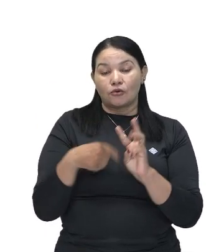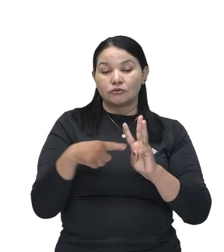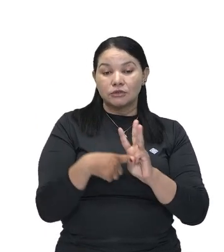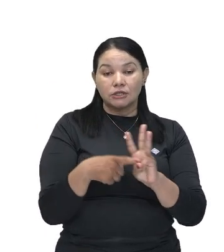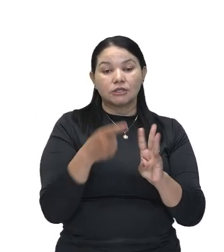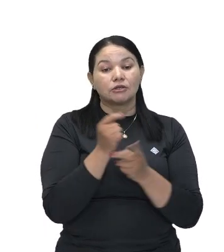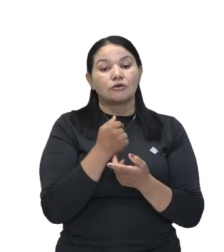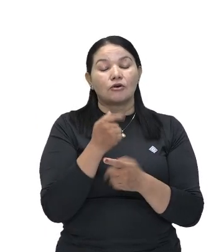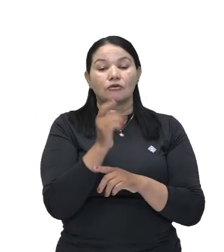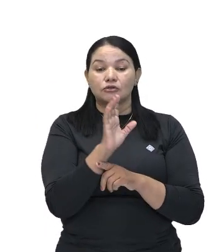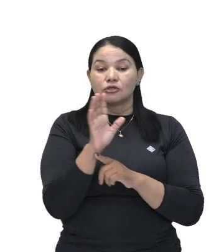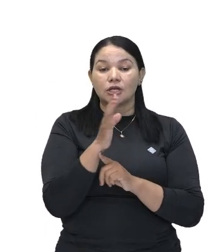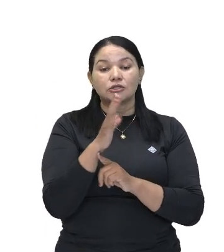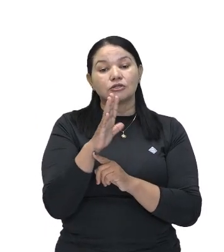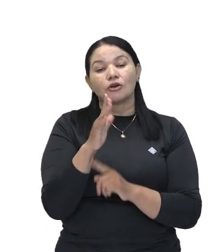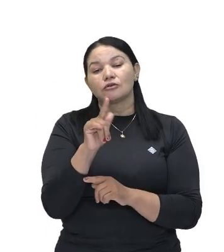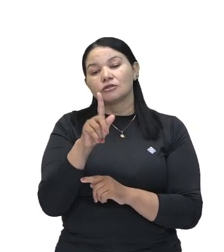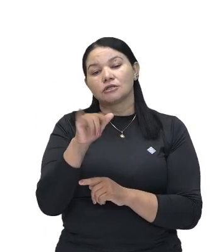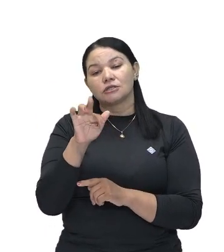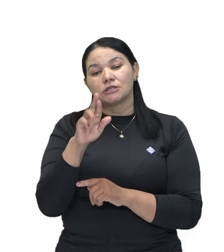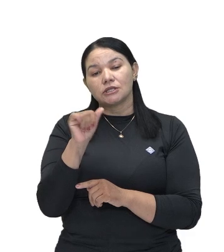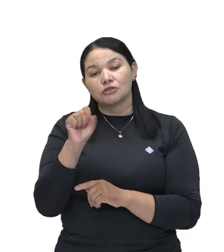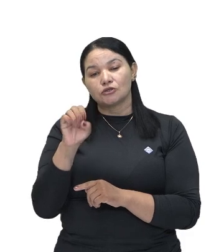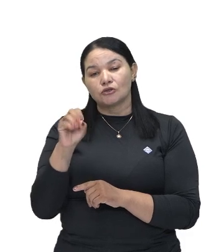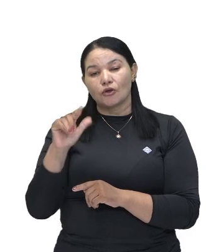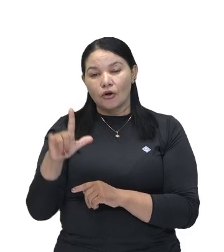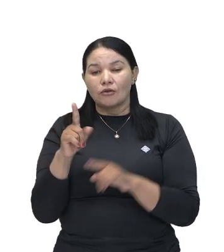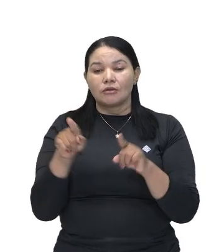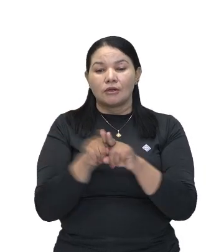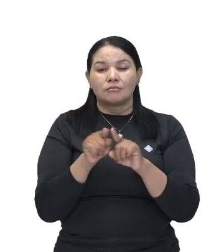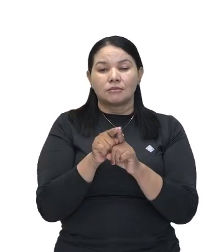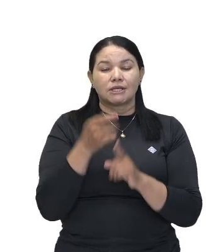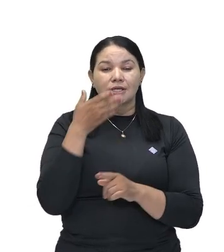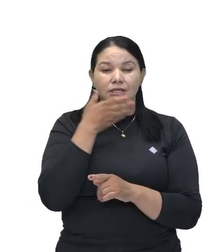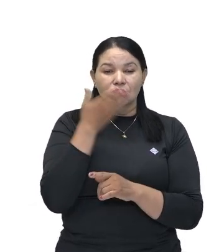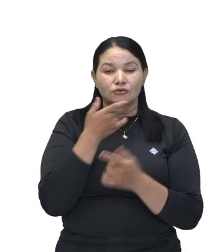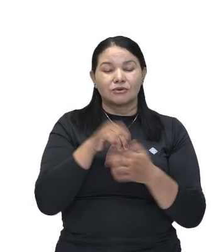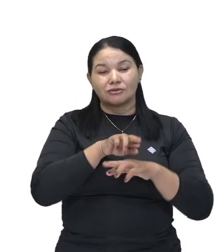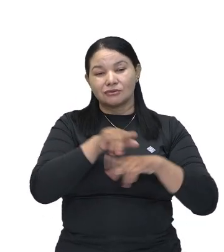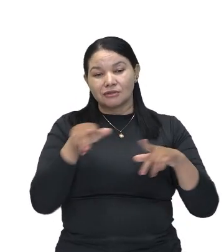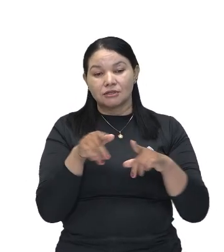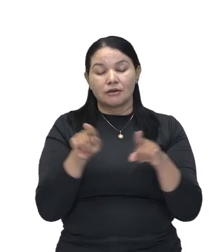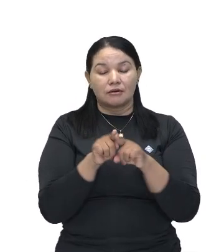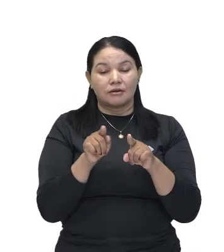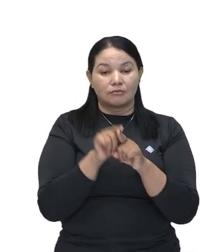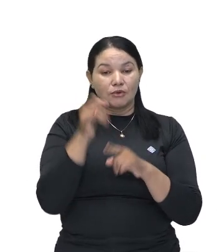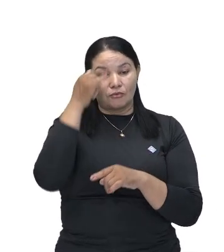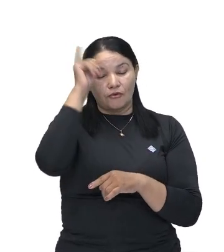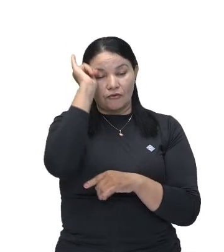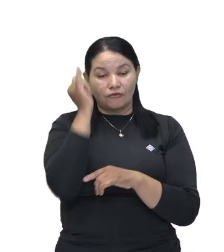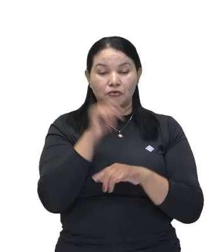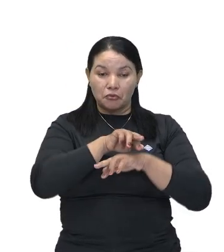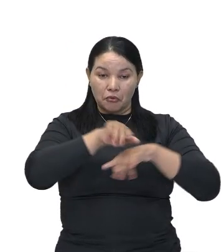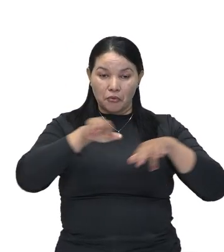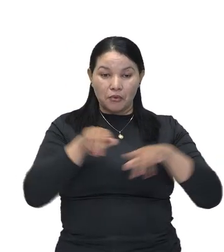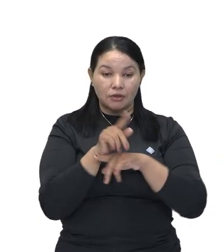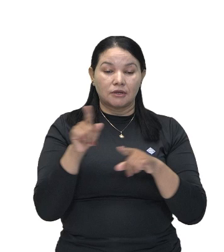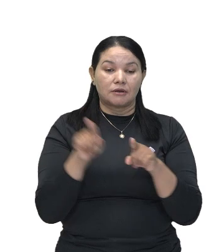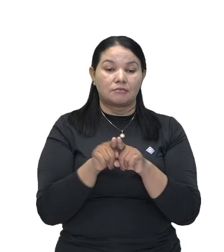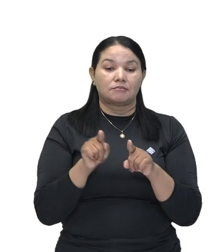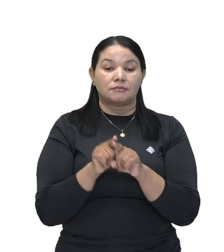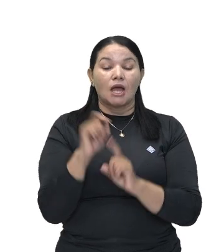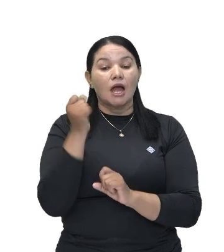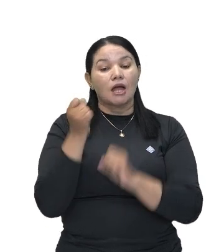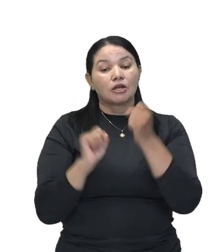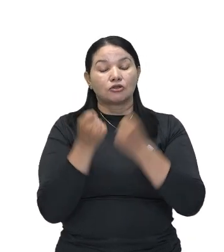girassol, a cevada e a cana-de-açúcar, a pecuária bovina também, que é bastante praticada. Em relação à indústria,